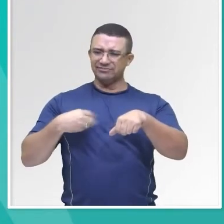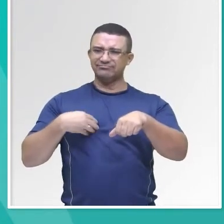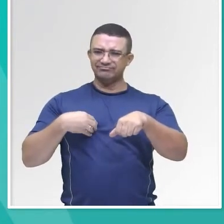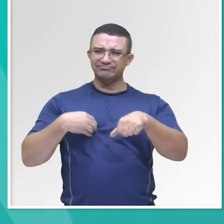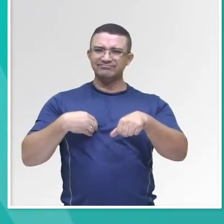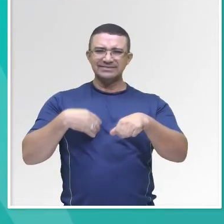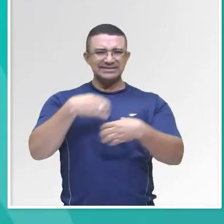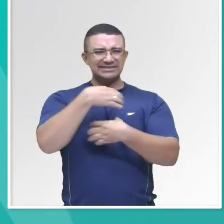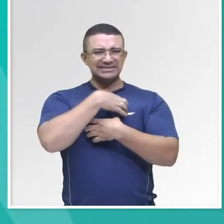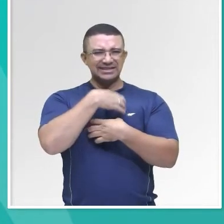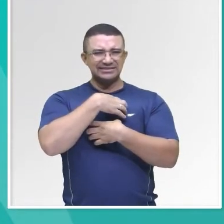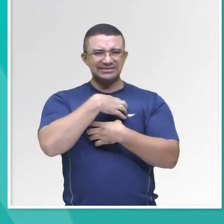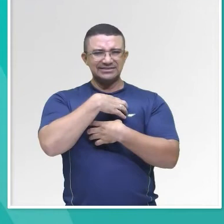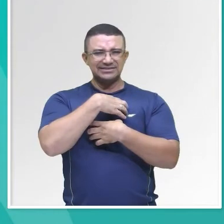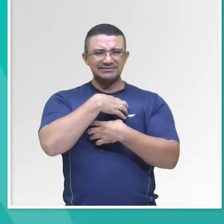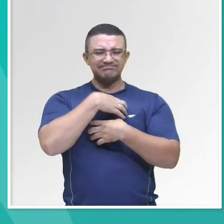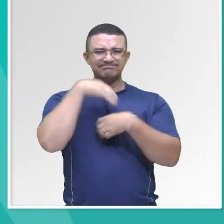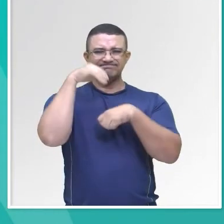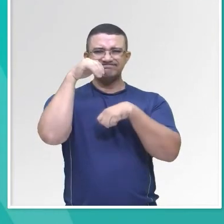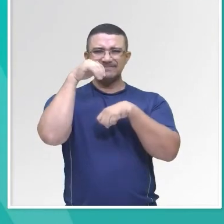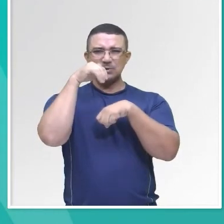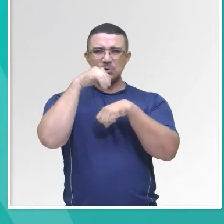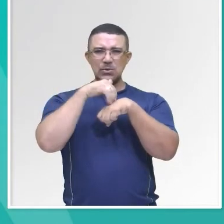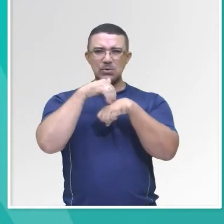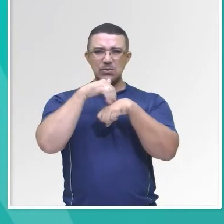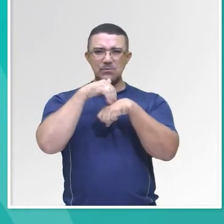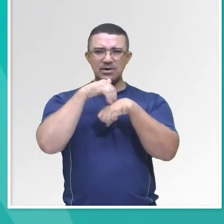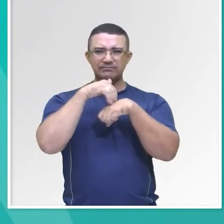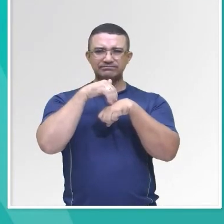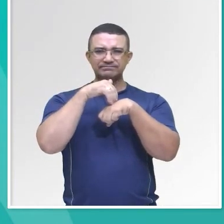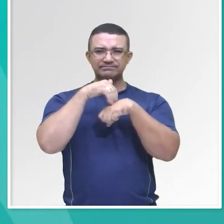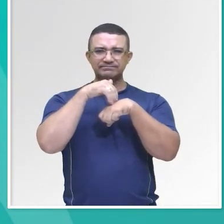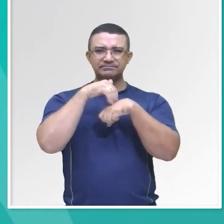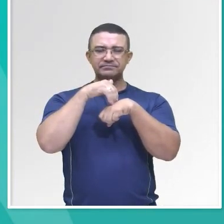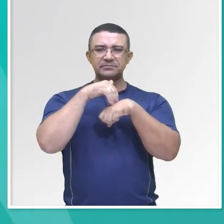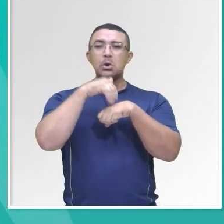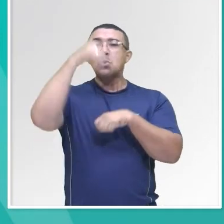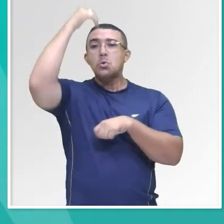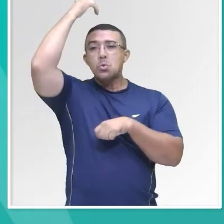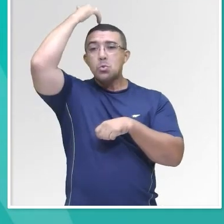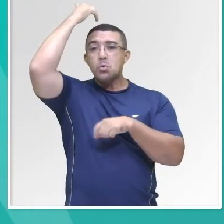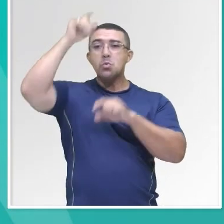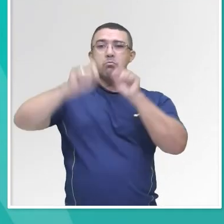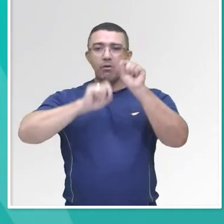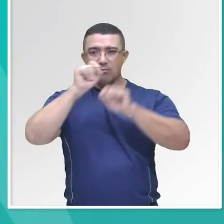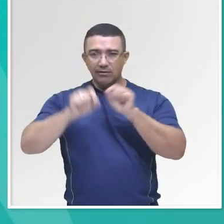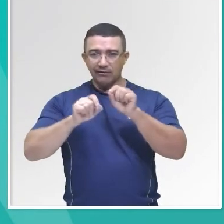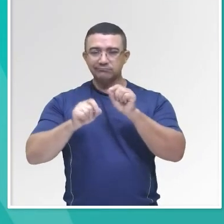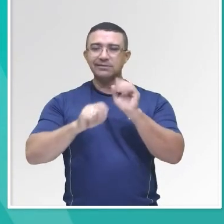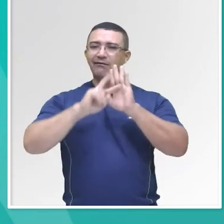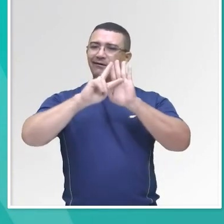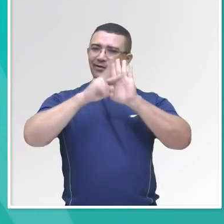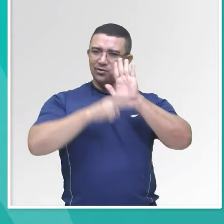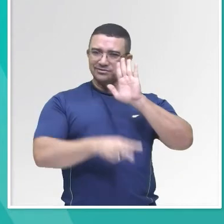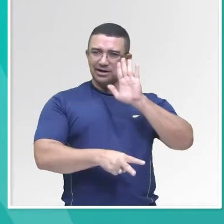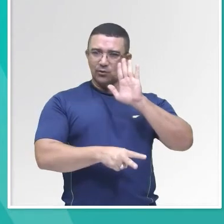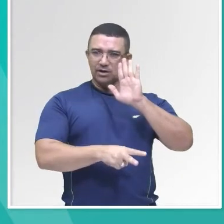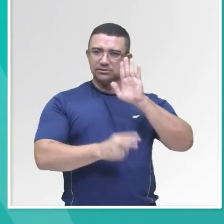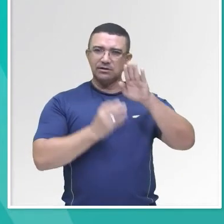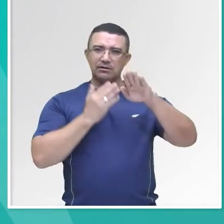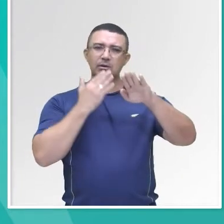culpados. Espera lá, gente, vamos voltar aqui, continuando. Então, as consequências da